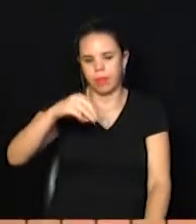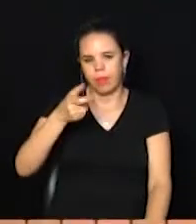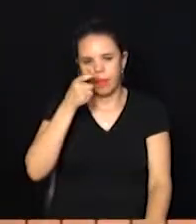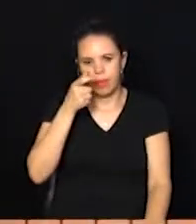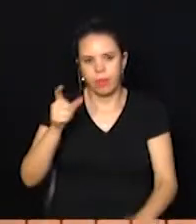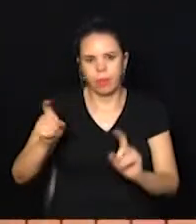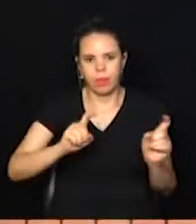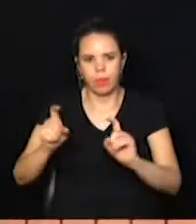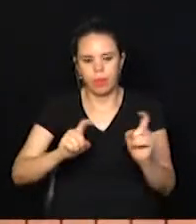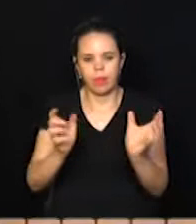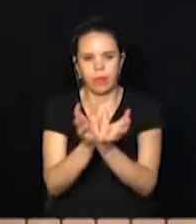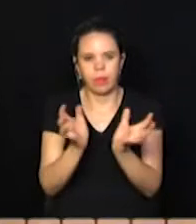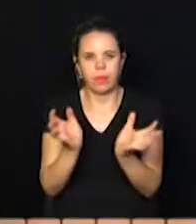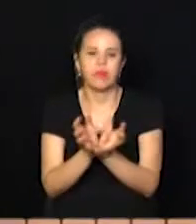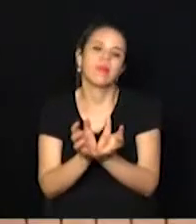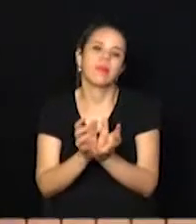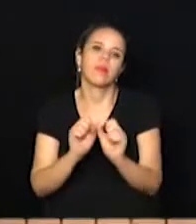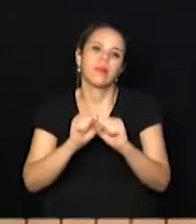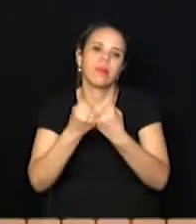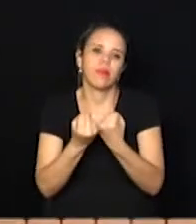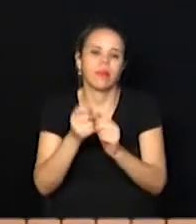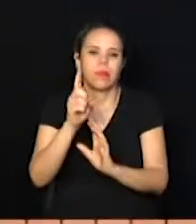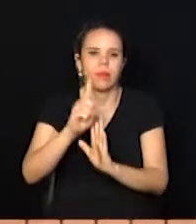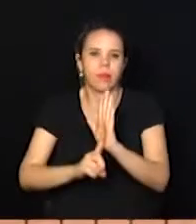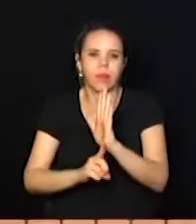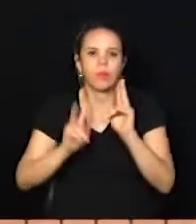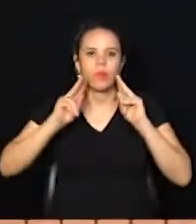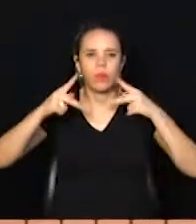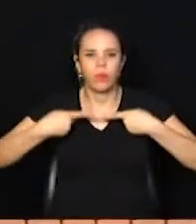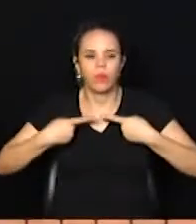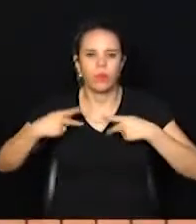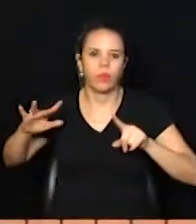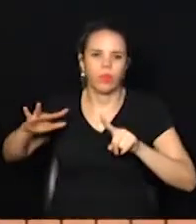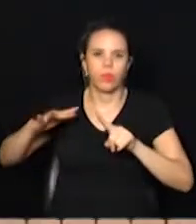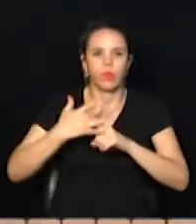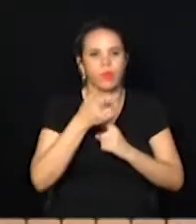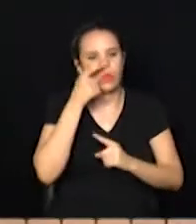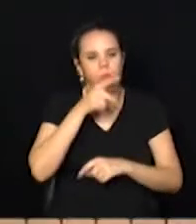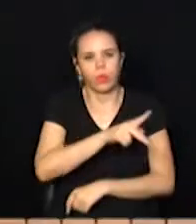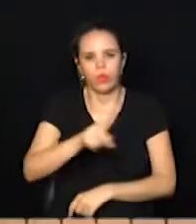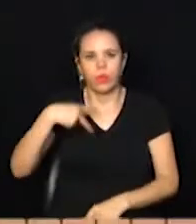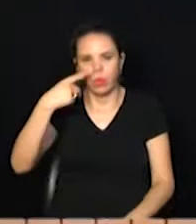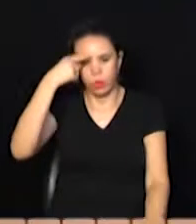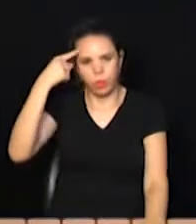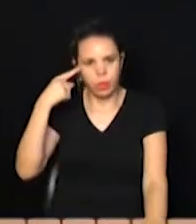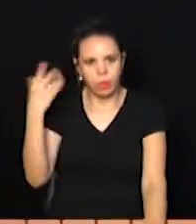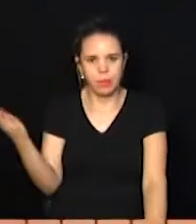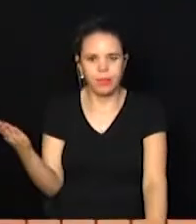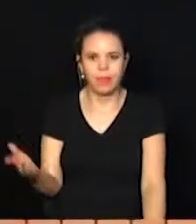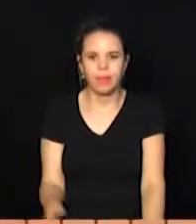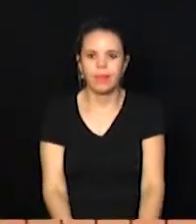a reunião da Comissão de Defesa dos Direitos Humanos e Cidadania. Acompanhe na presidência da vereadora Paola